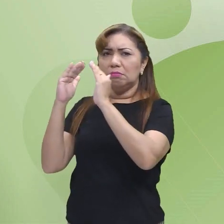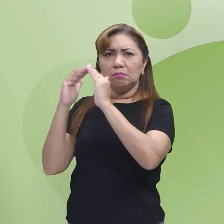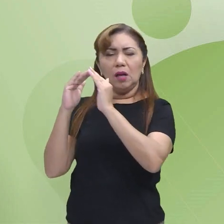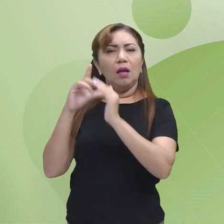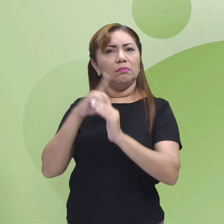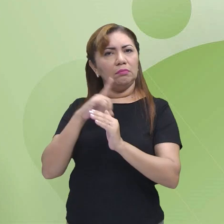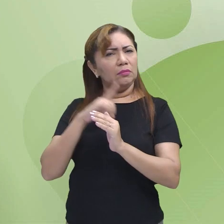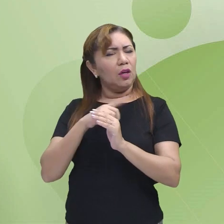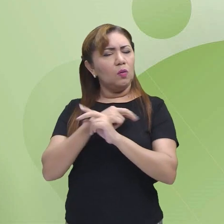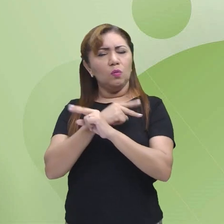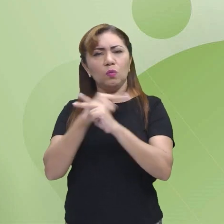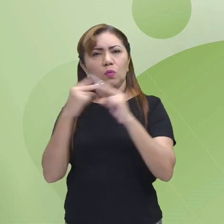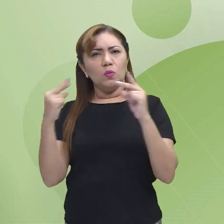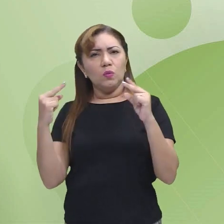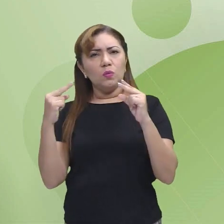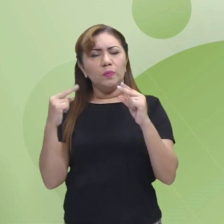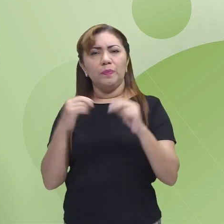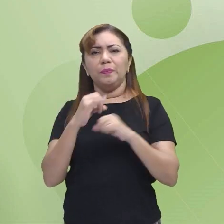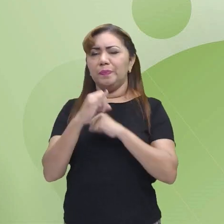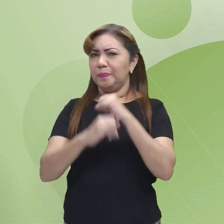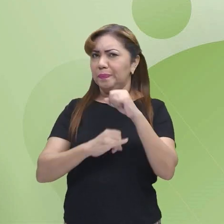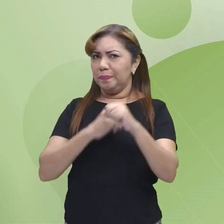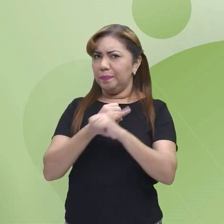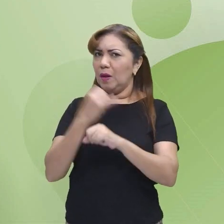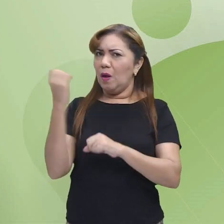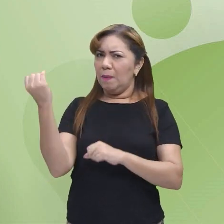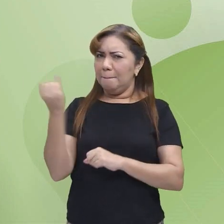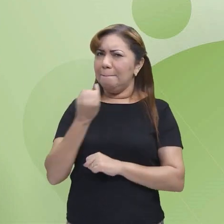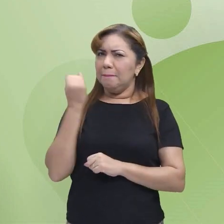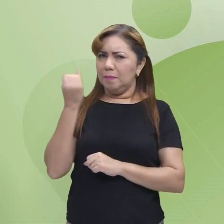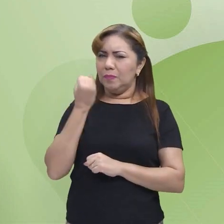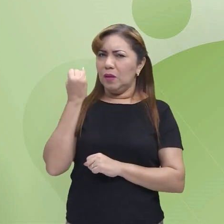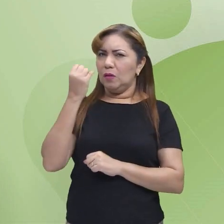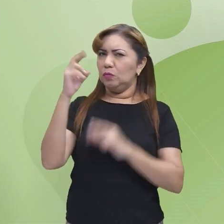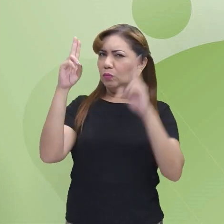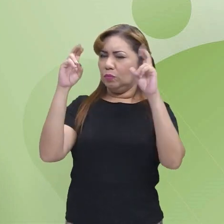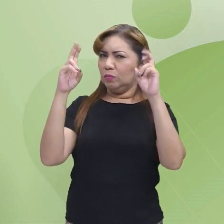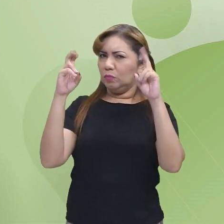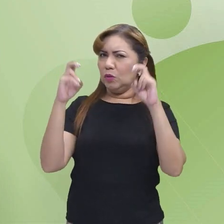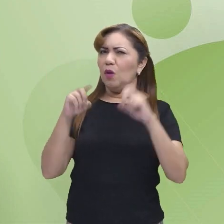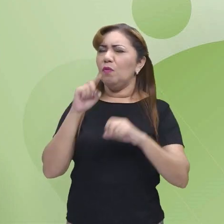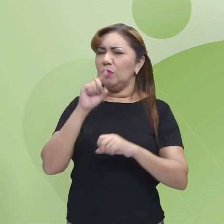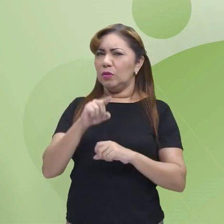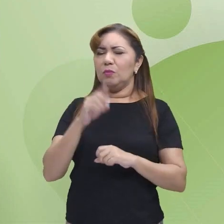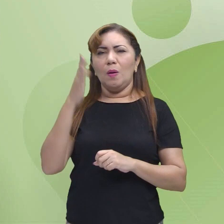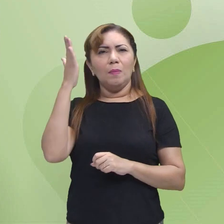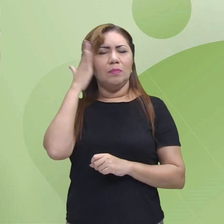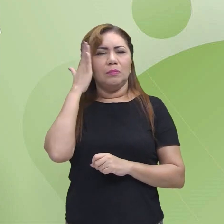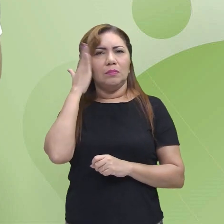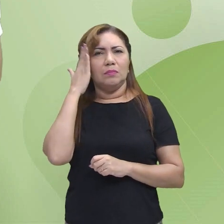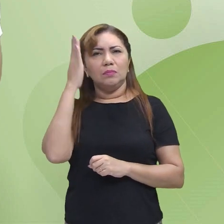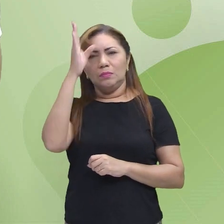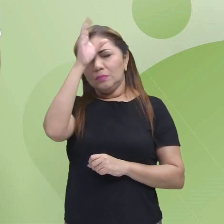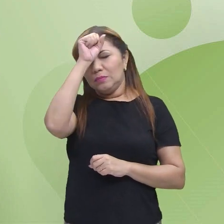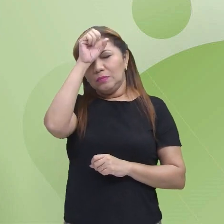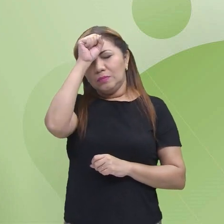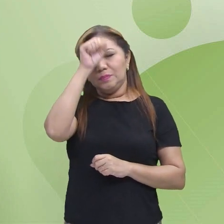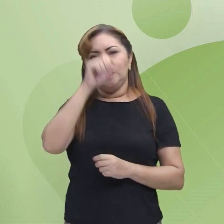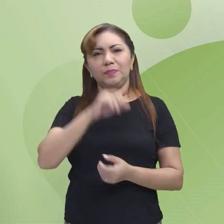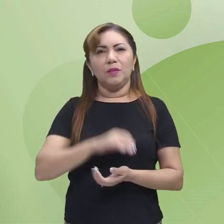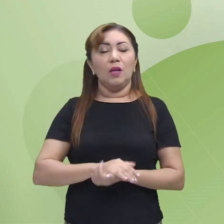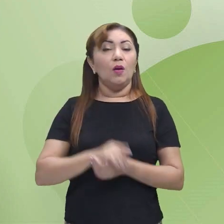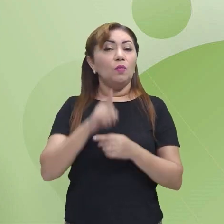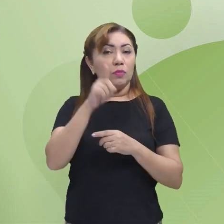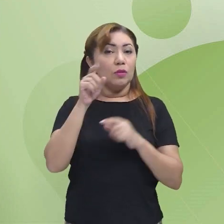qualquer outra fonte. Esse assunto, que é um assunto muito extenso, tem muita coisa legal que vocês podem pesquisar. Além disso,